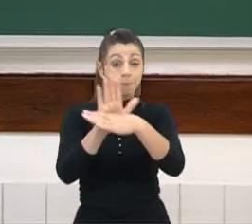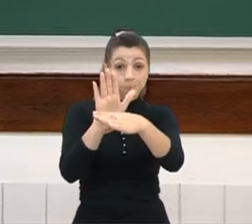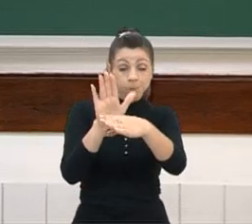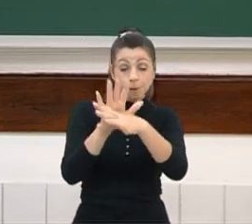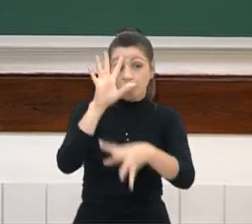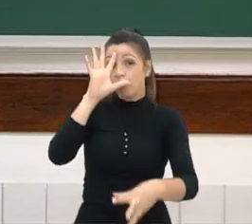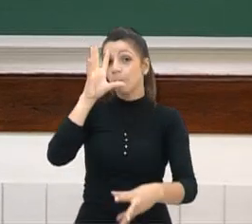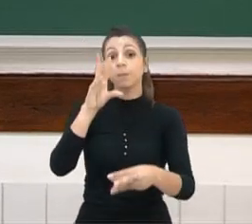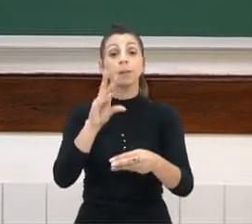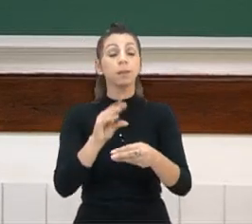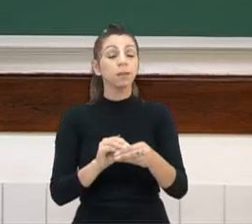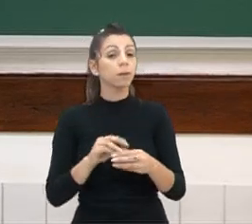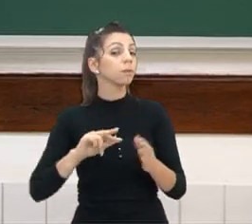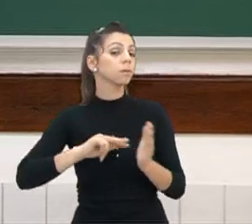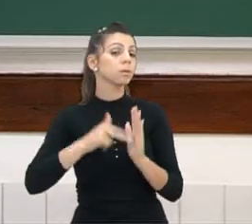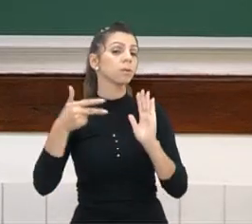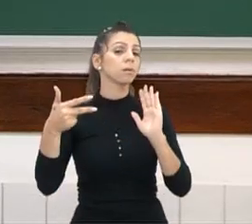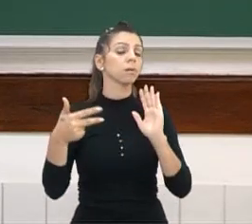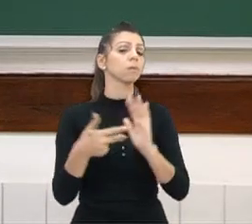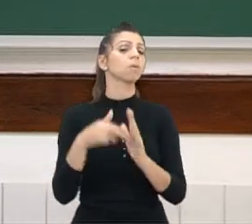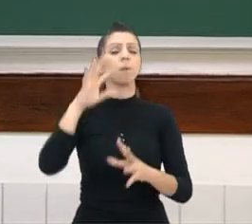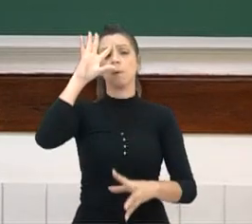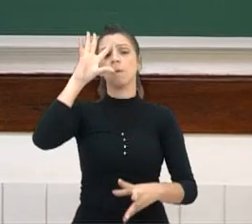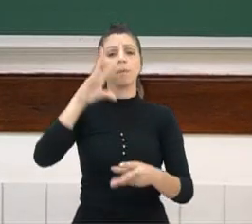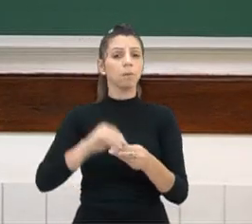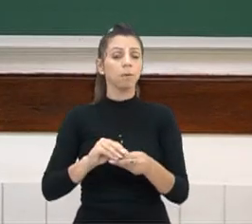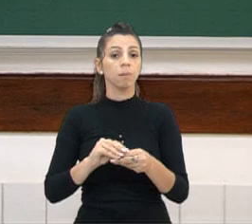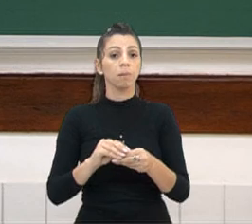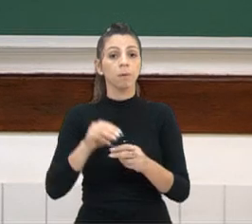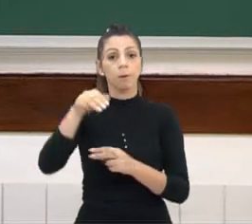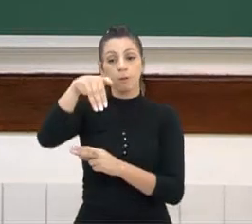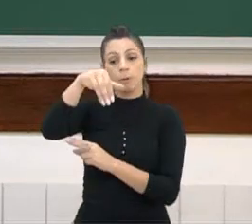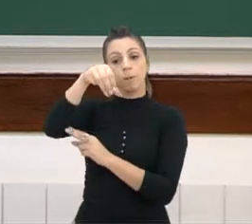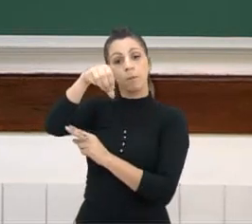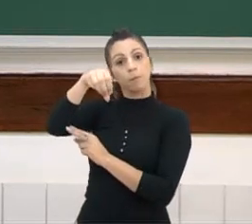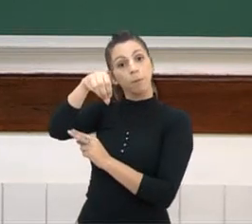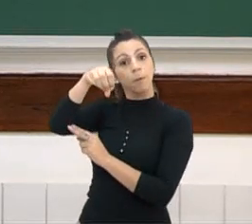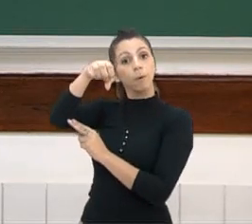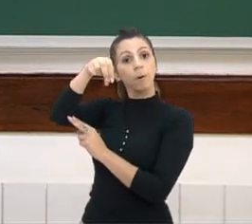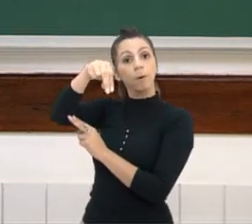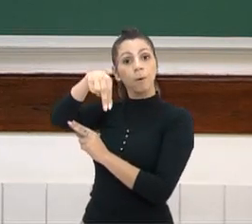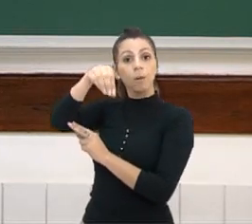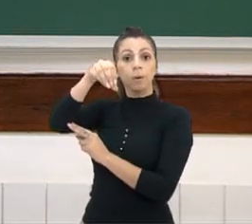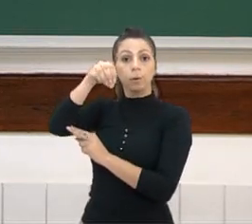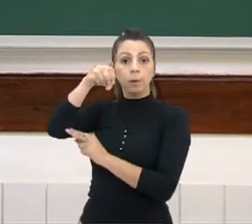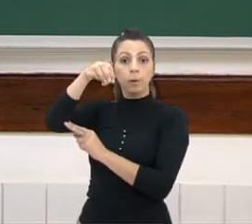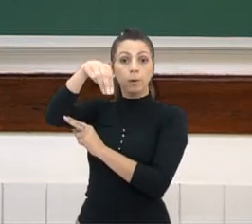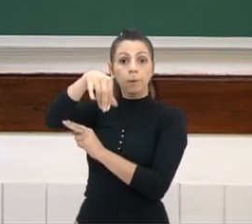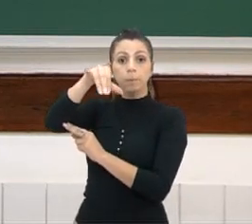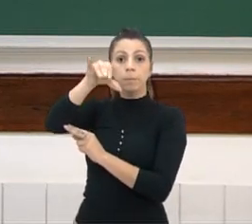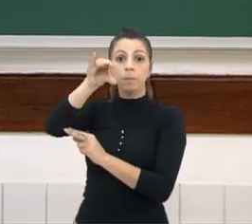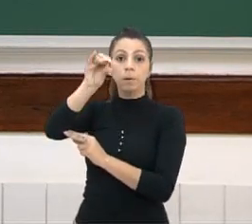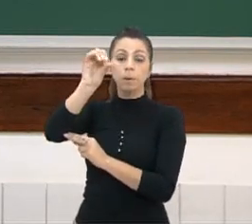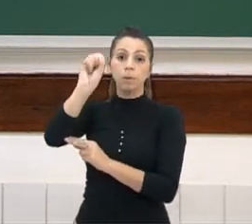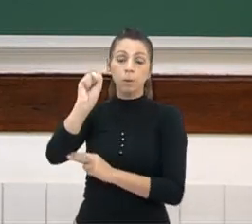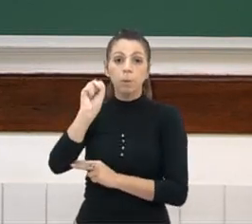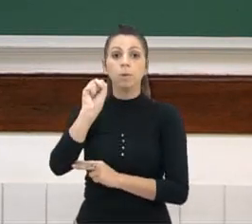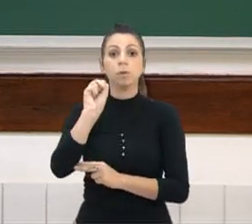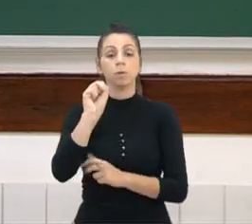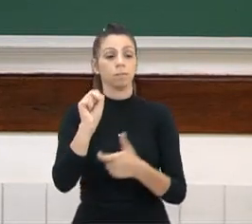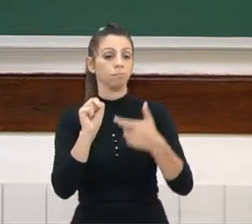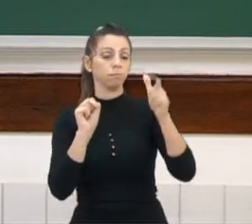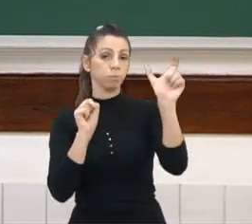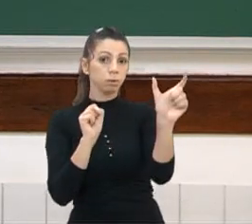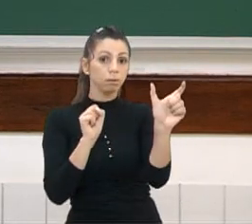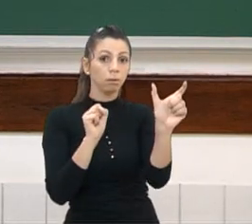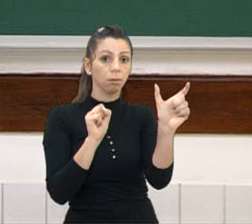entender o significado, te ajudar a entender o significado de monômios para a gente poder usar só os monômios. Então, a gente não vai